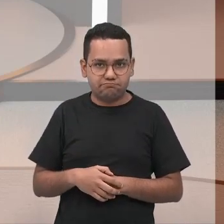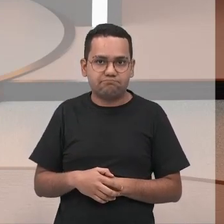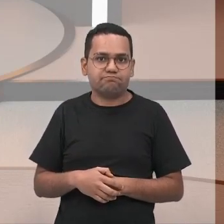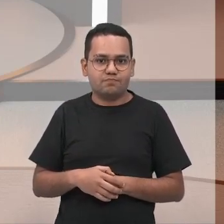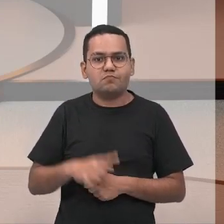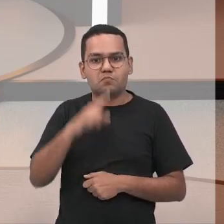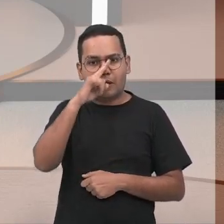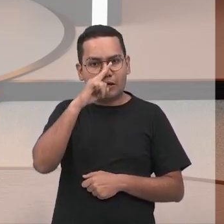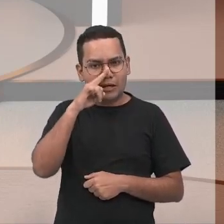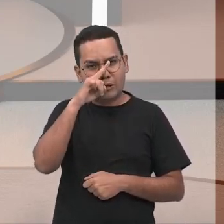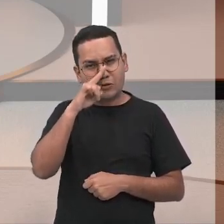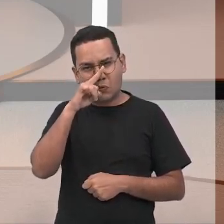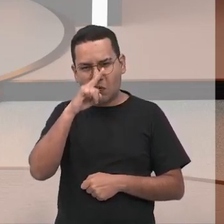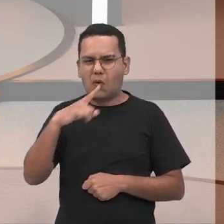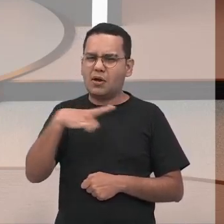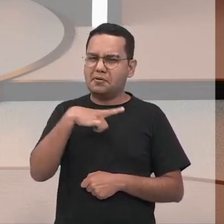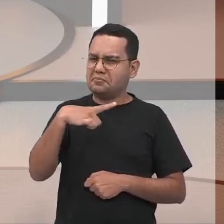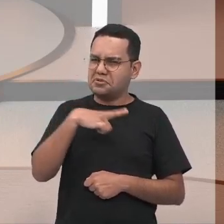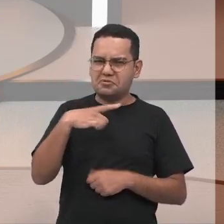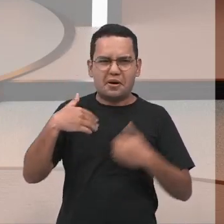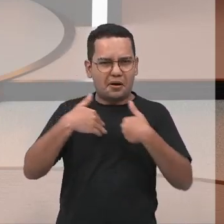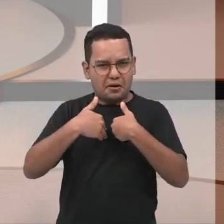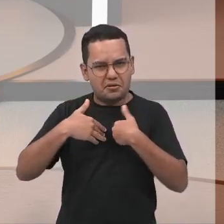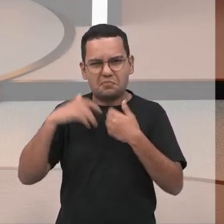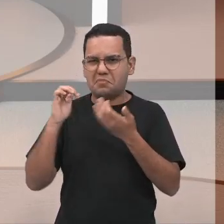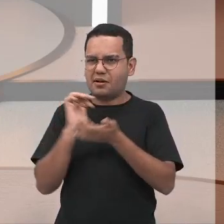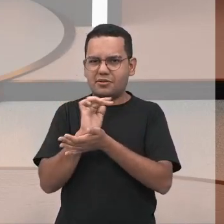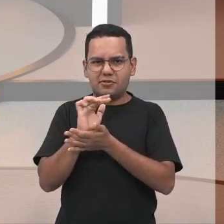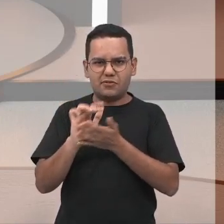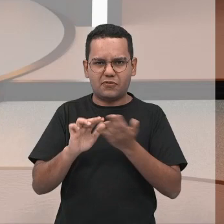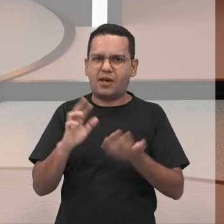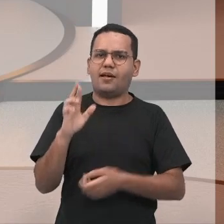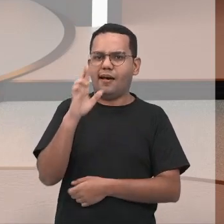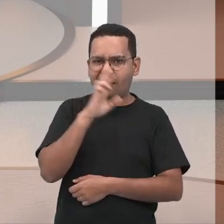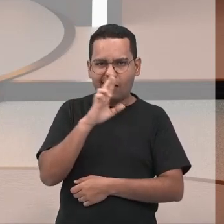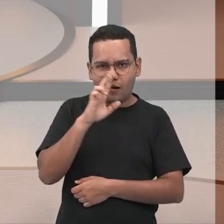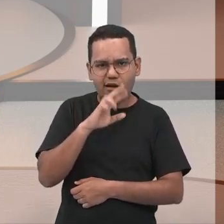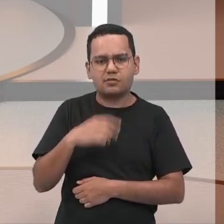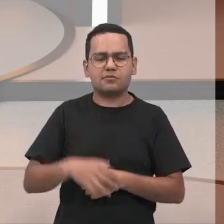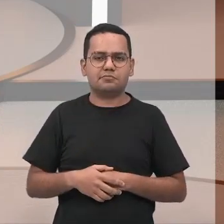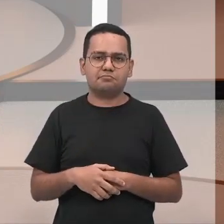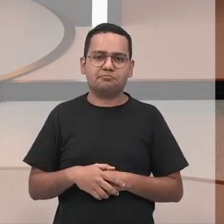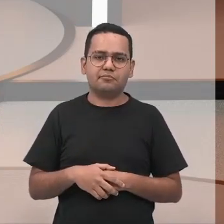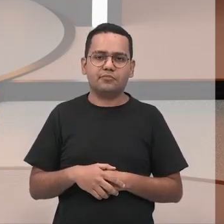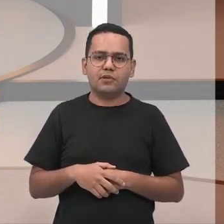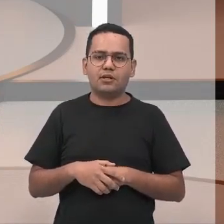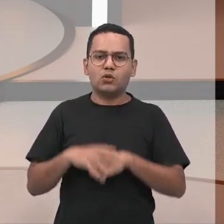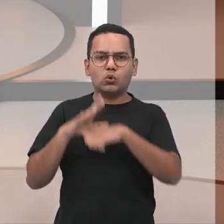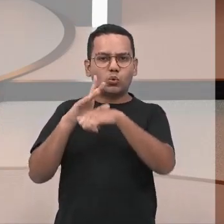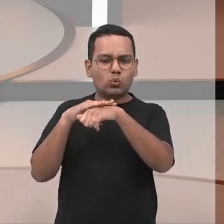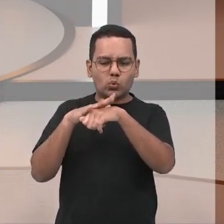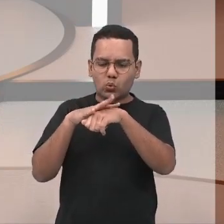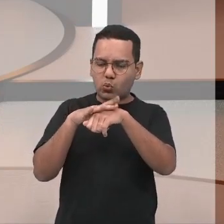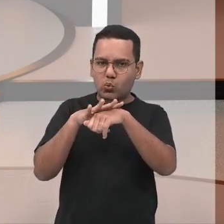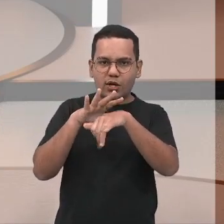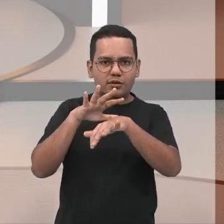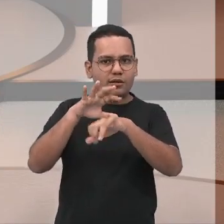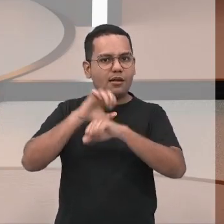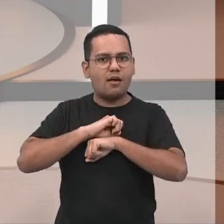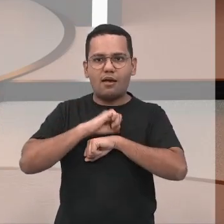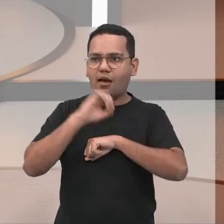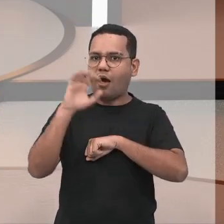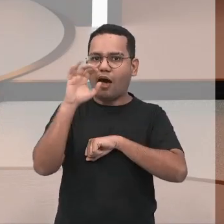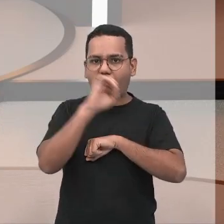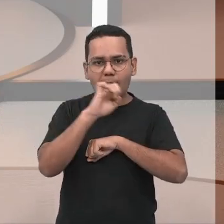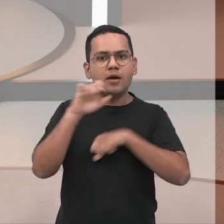insalubre, ratos moravam ali também, doenças eram comumente contraídas nesse